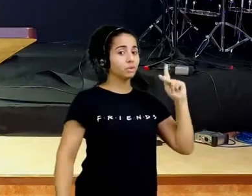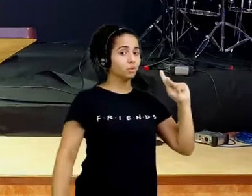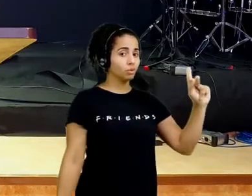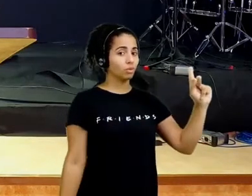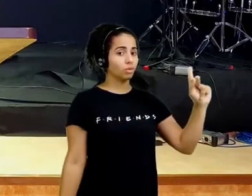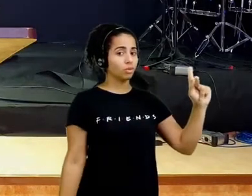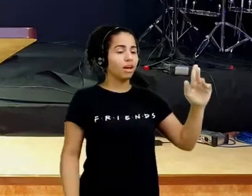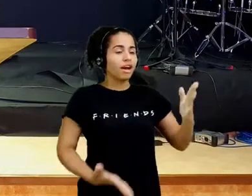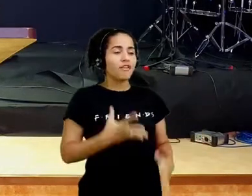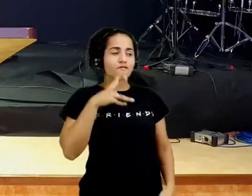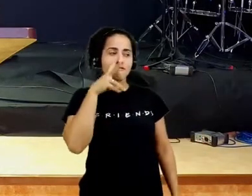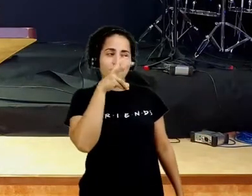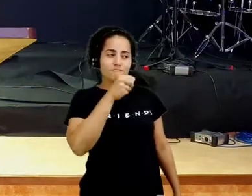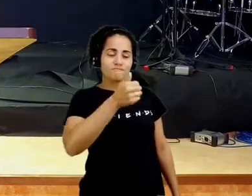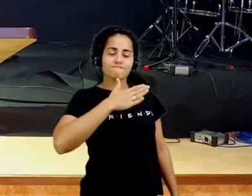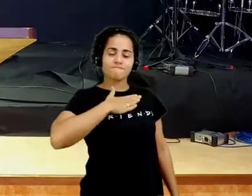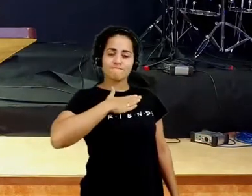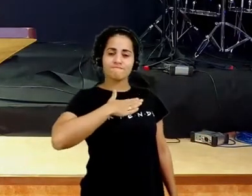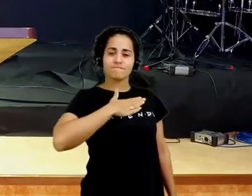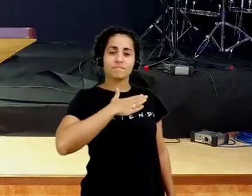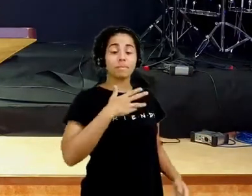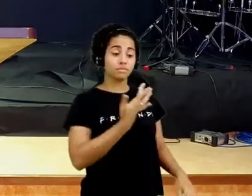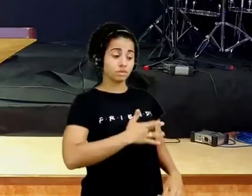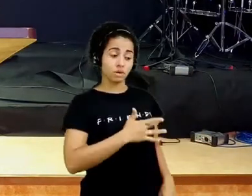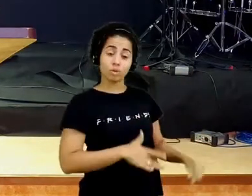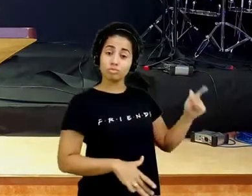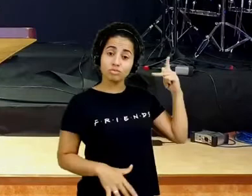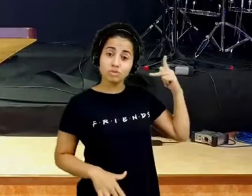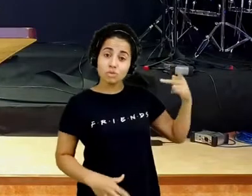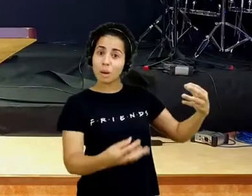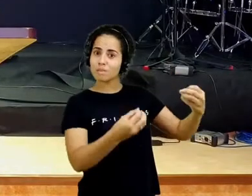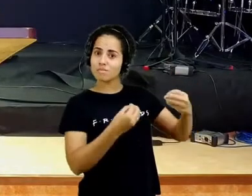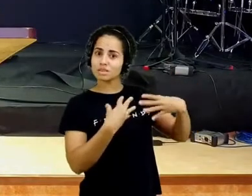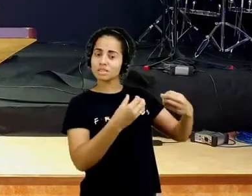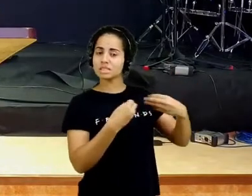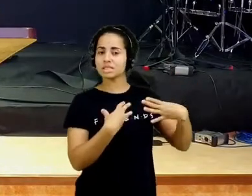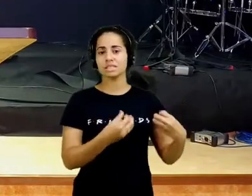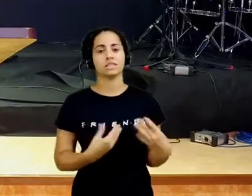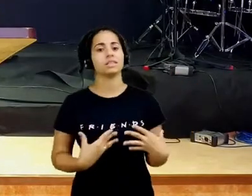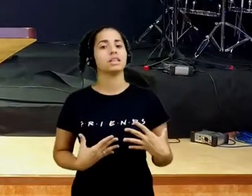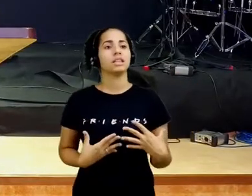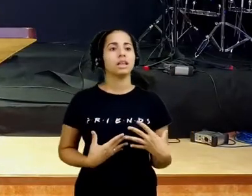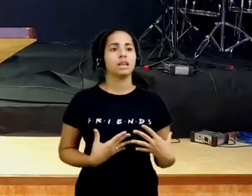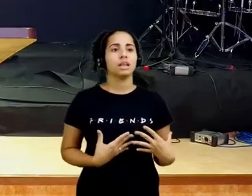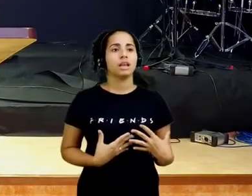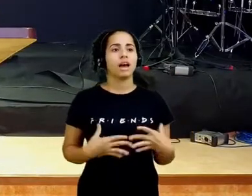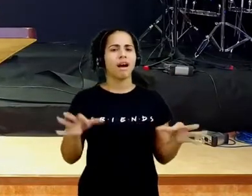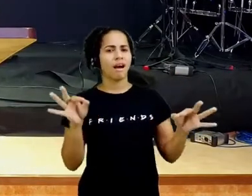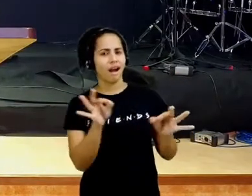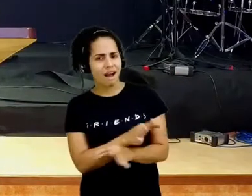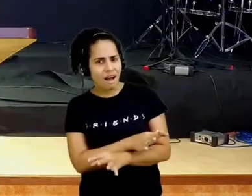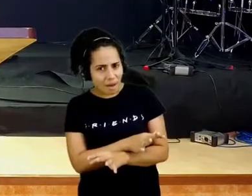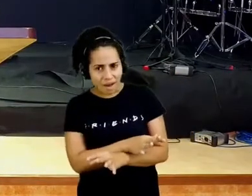ela nos alimenta e não destrói, as tuas misericórdias, ela nos ensina e não destrói, e não